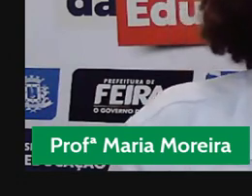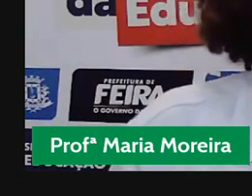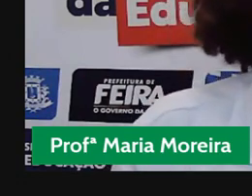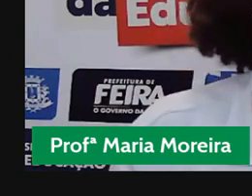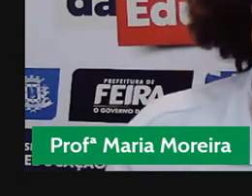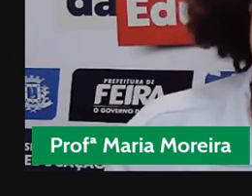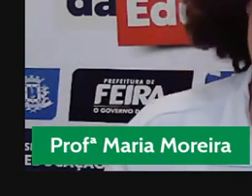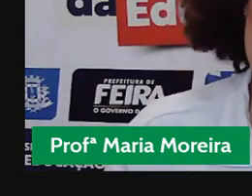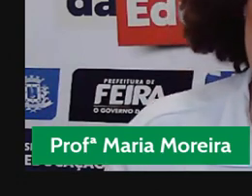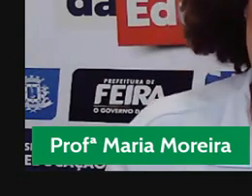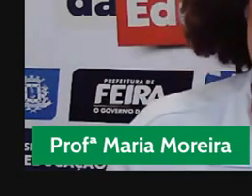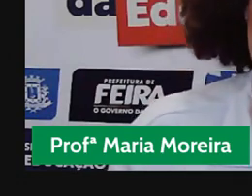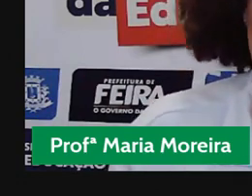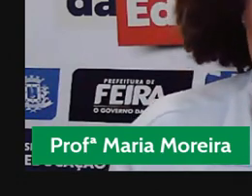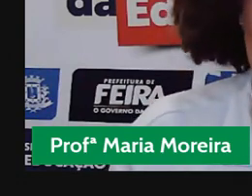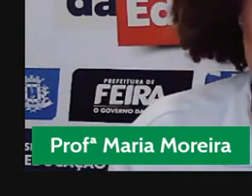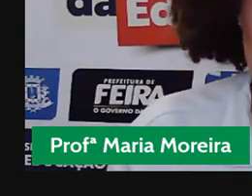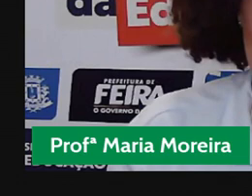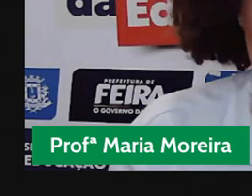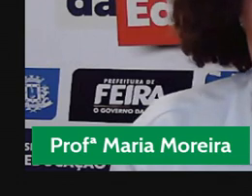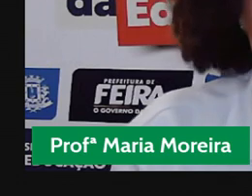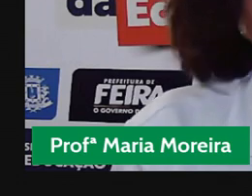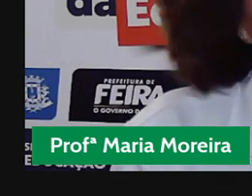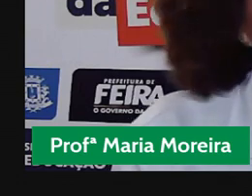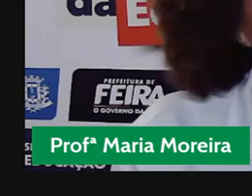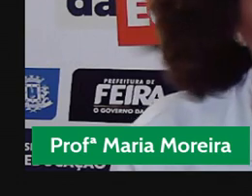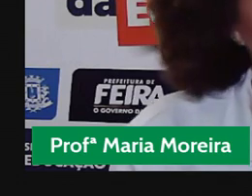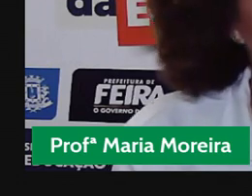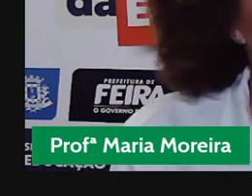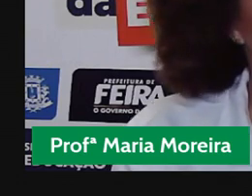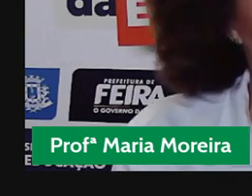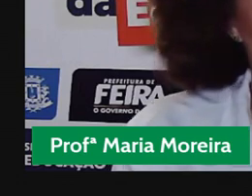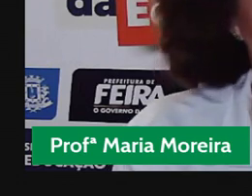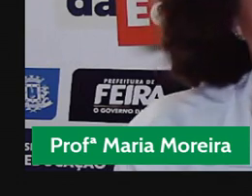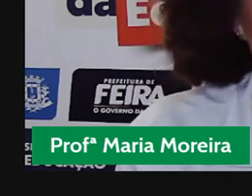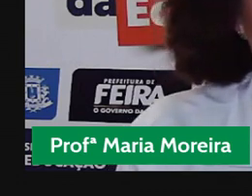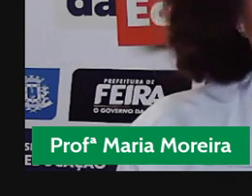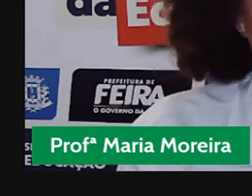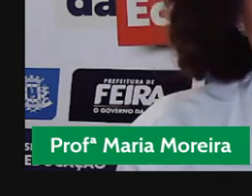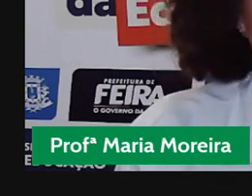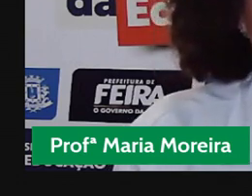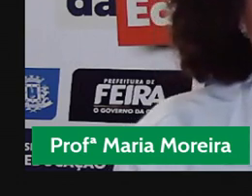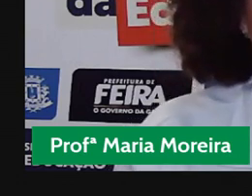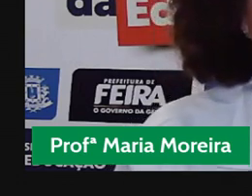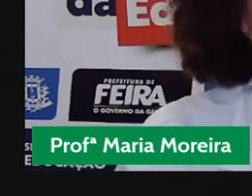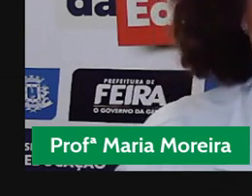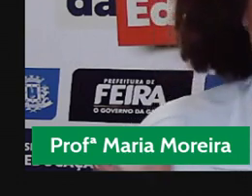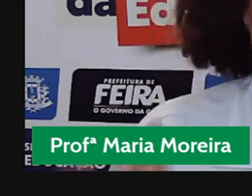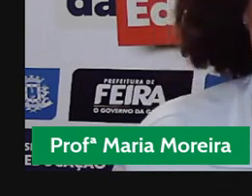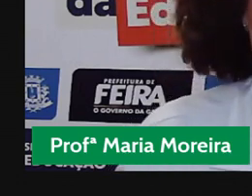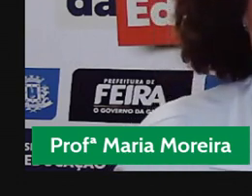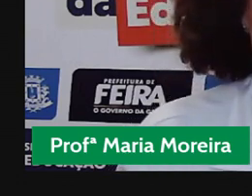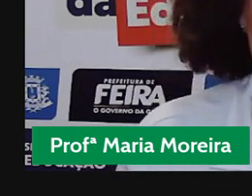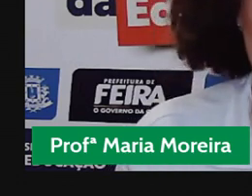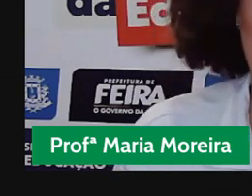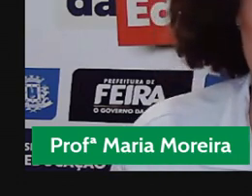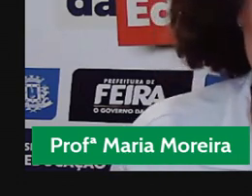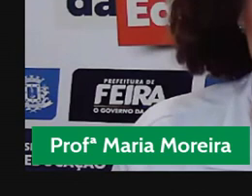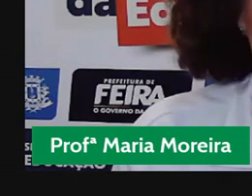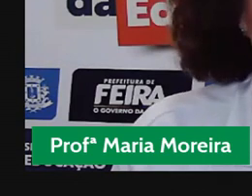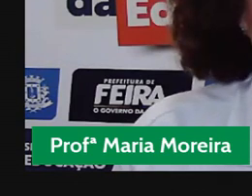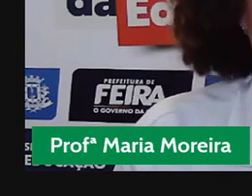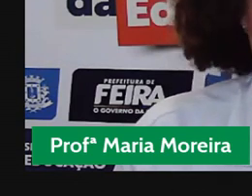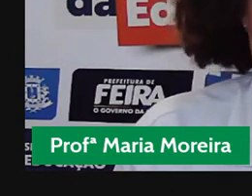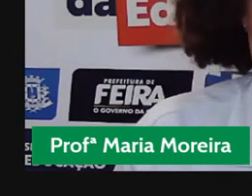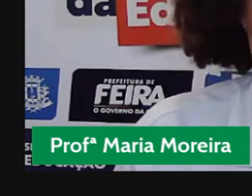compartilhar os nossos vídeos aí duas coleguinhas de vocês não importa se da rede Municipal não o importante é Compartilhar